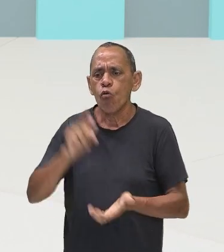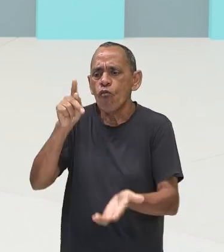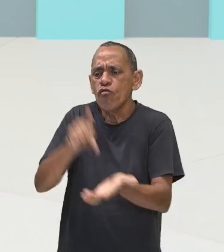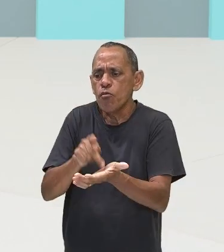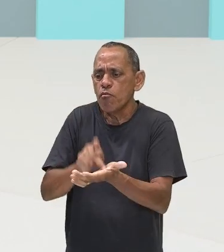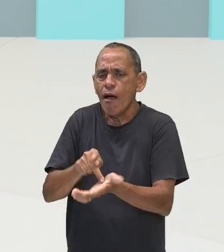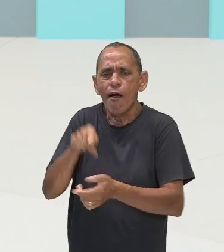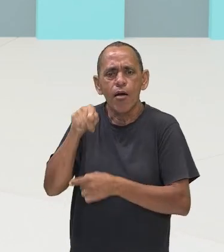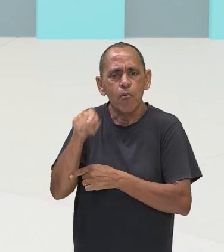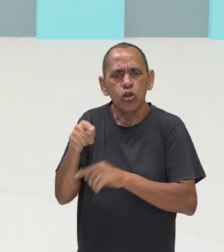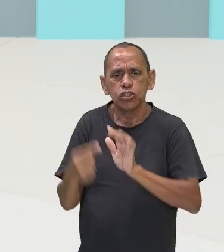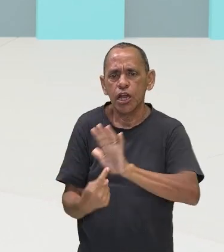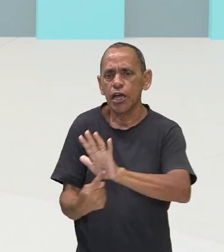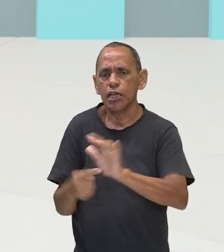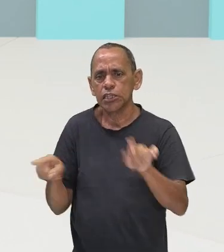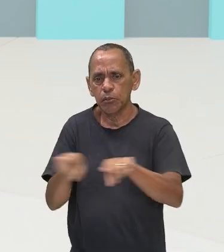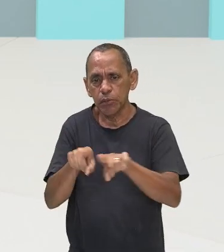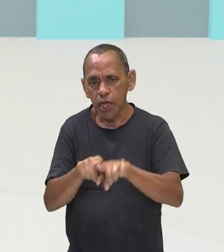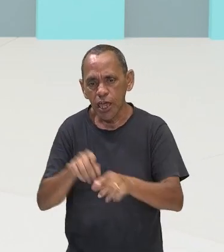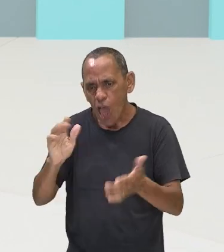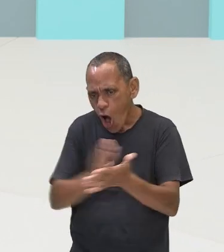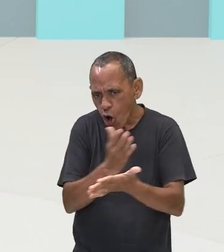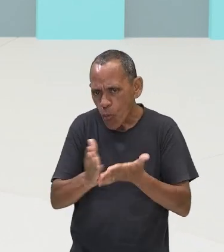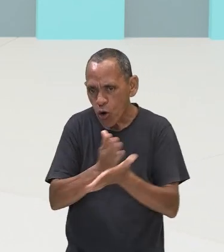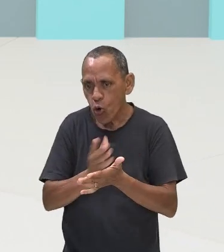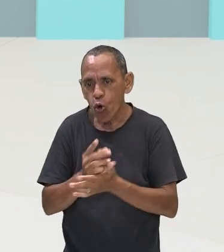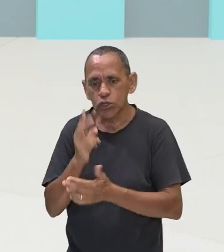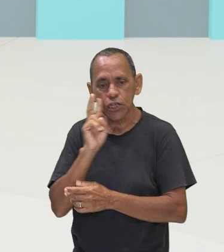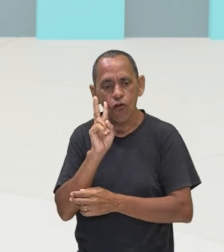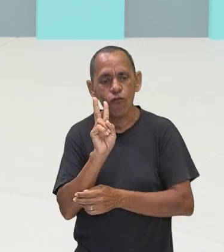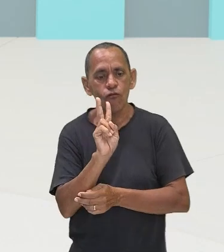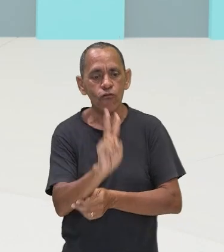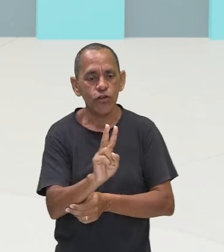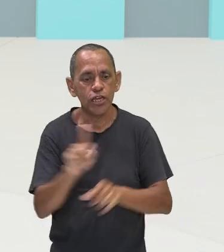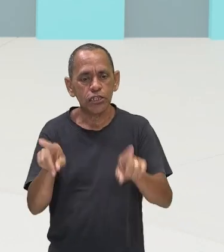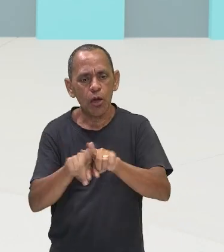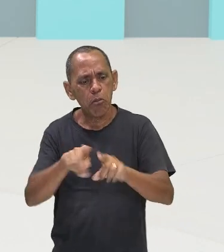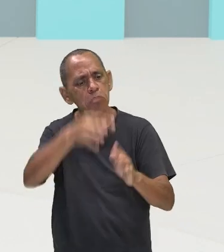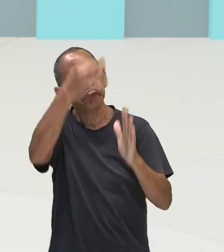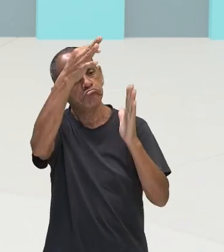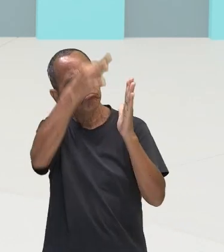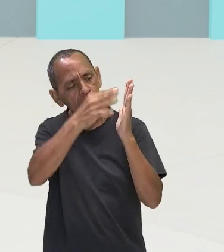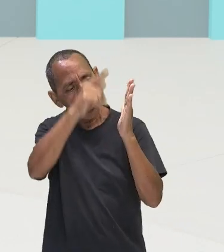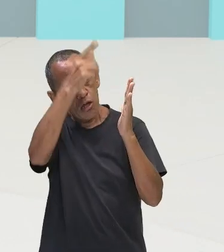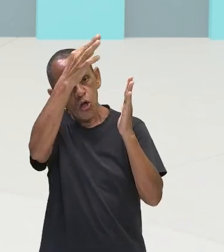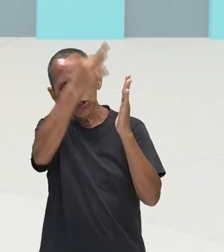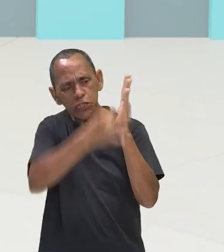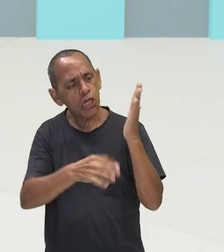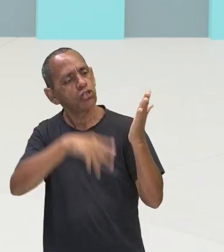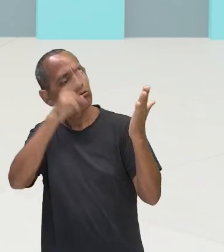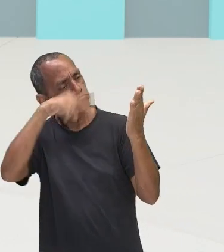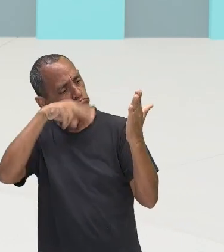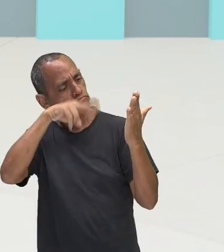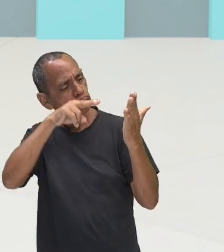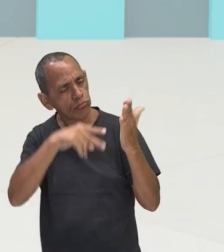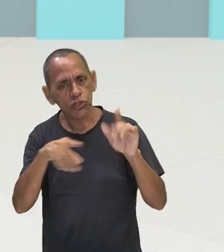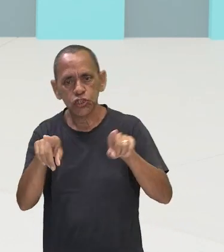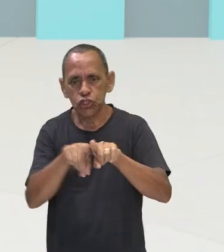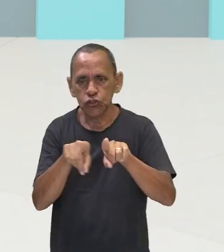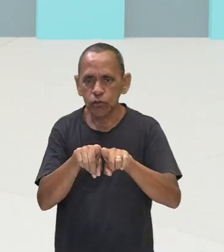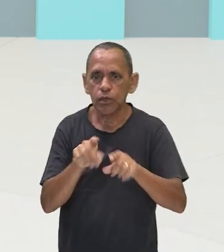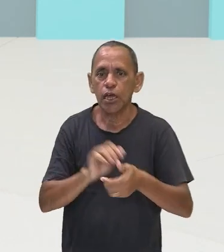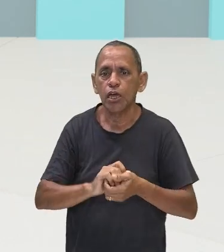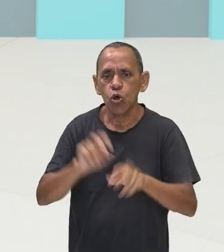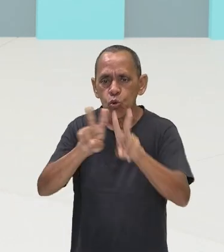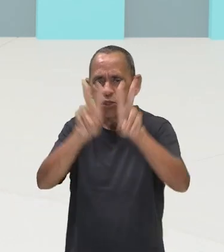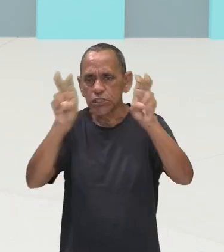que eu vi. Ok? Então, se eu estou vendo, se eu li a respeito do assunto, do tema, enfim, e eu acredito